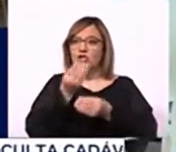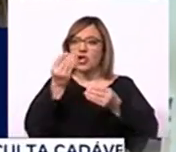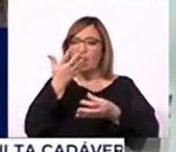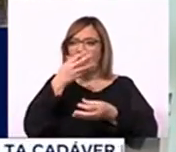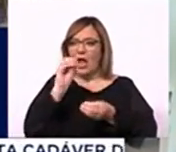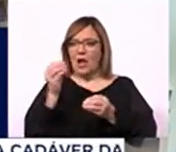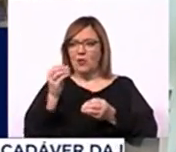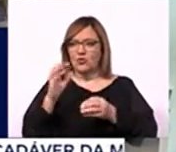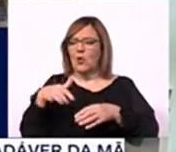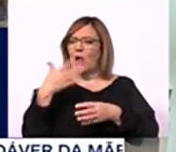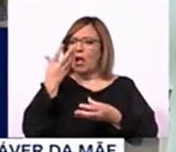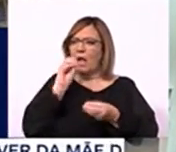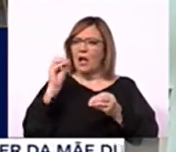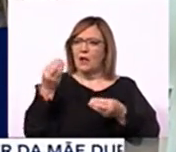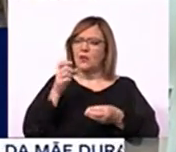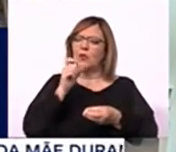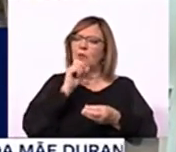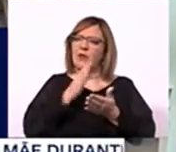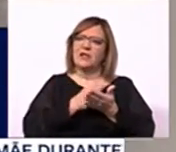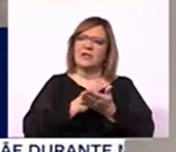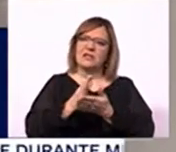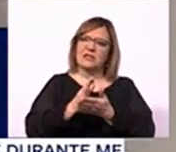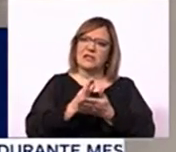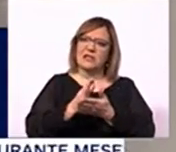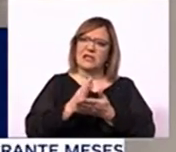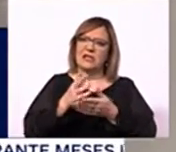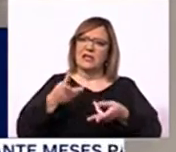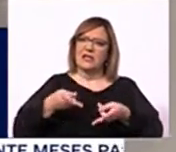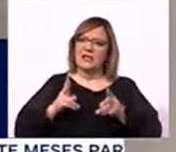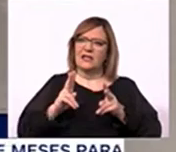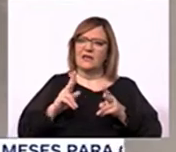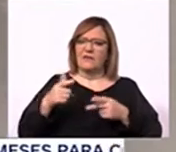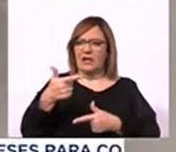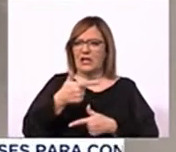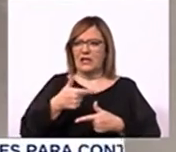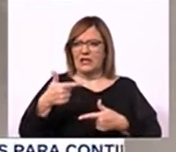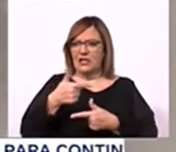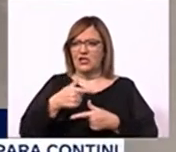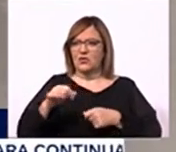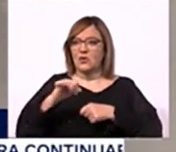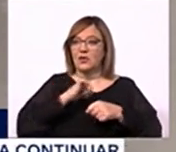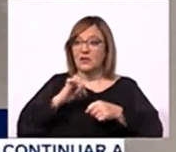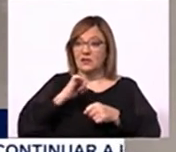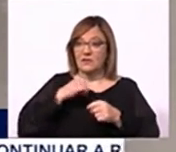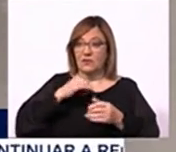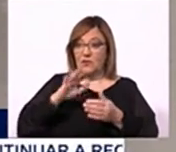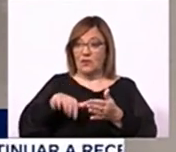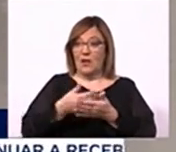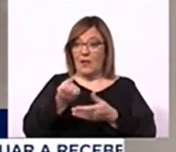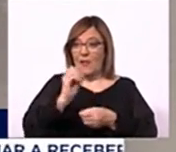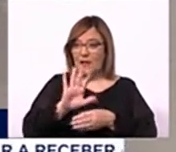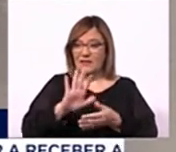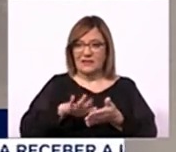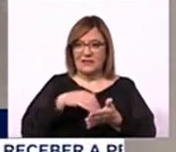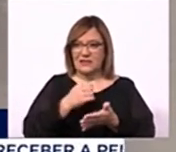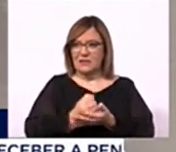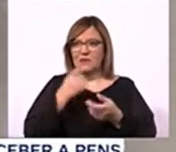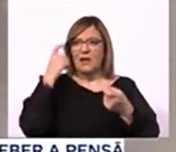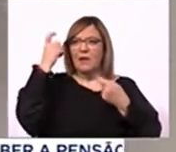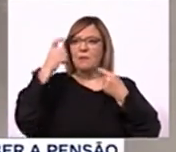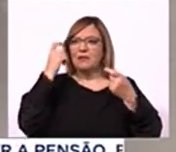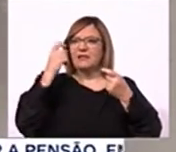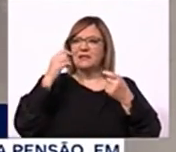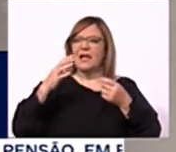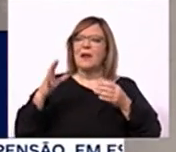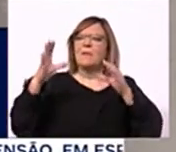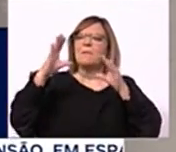Qualquer aluno consegue seguir o livro de texto de forma mais ou menos autónoma e o desafio que eu lhes lanço permanentemente é pensarem para além do livro